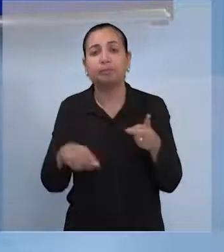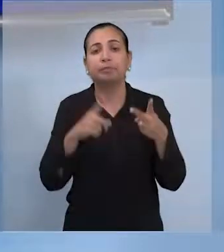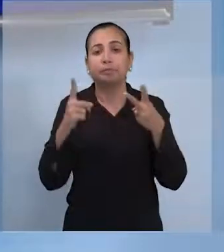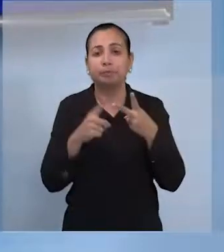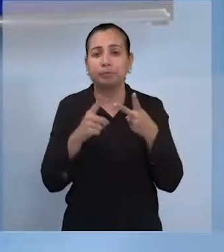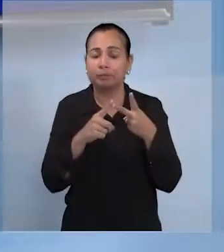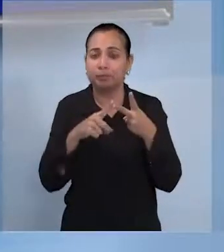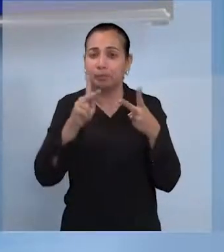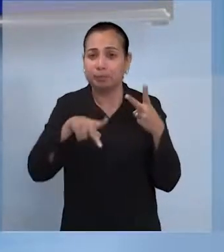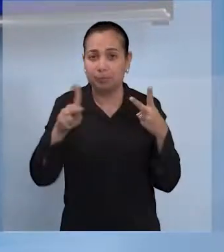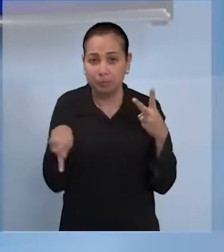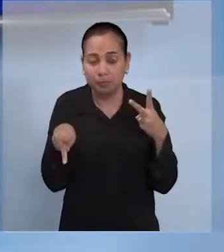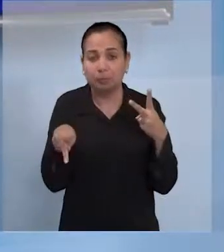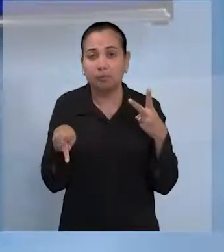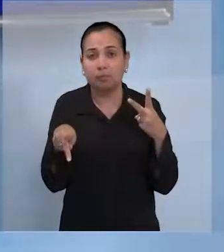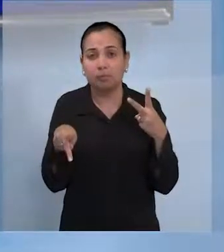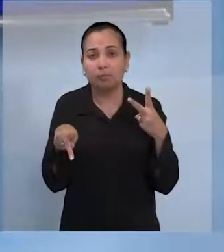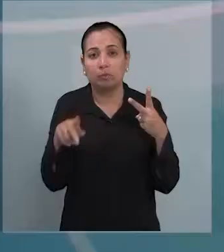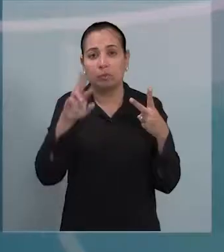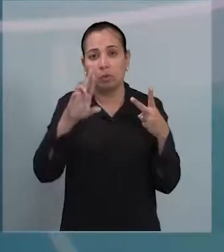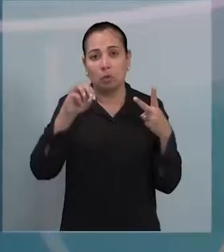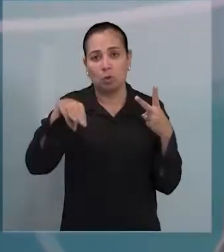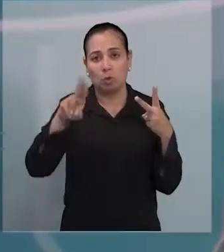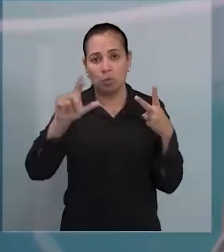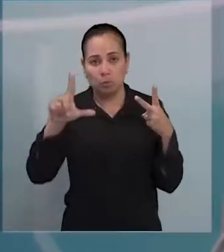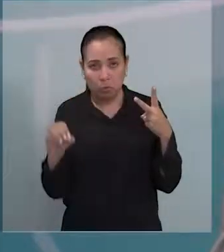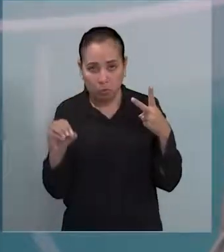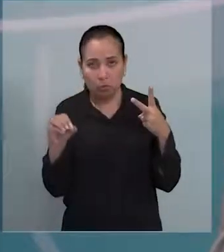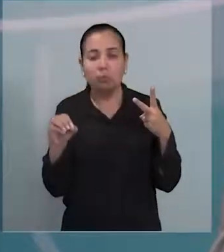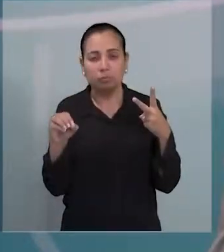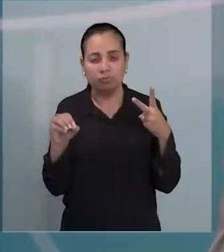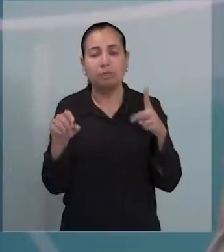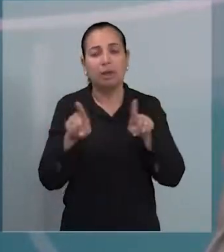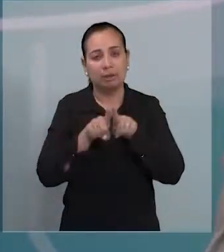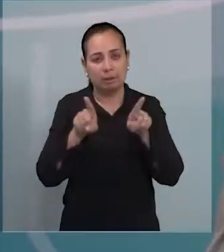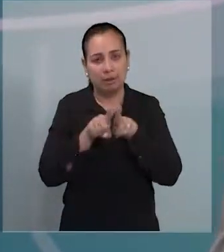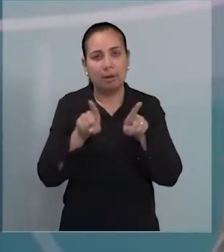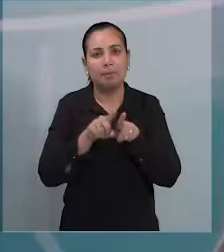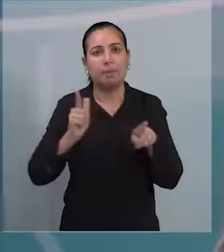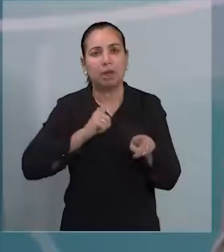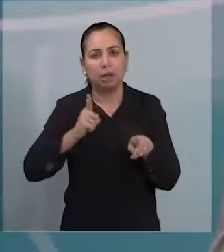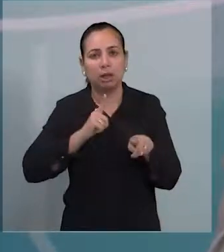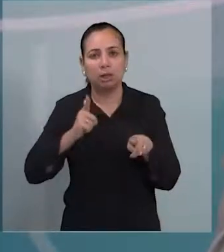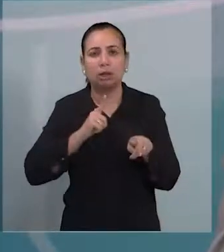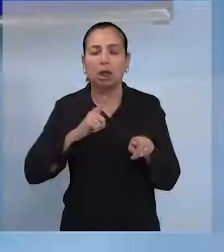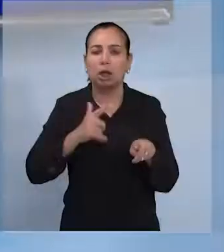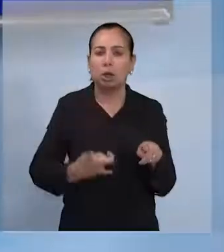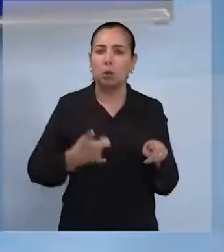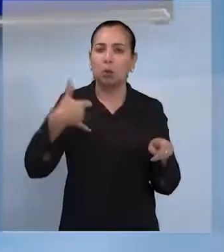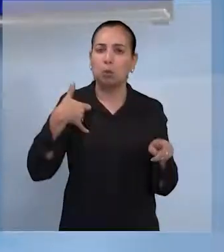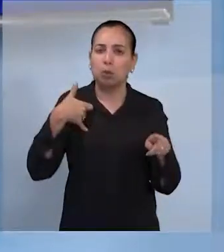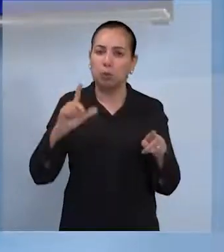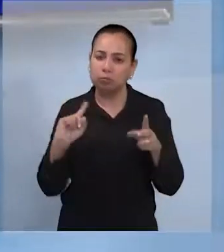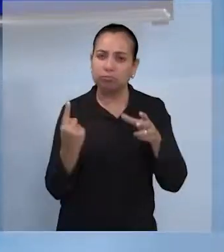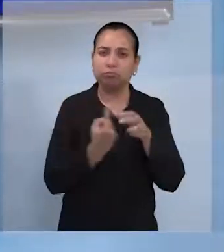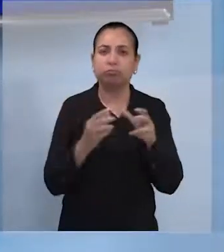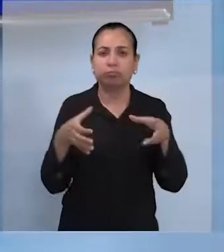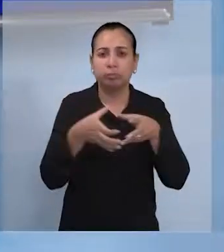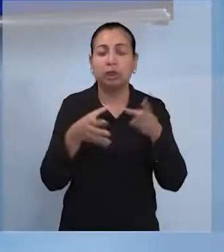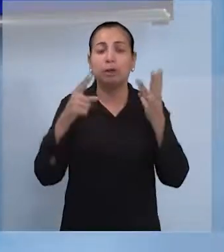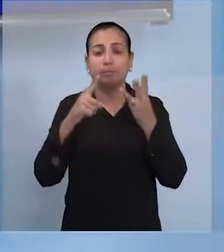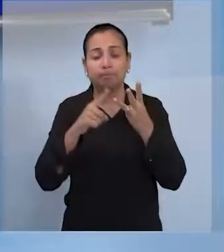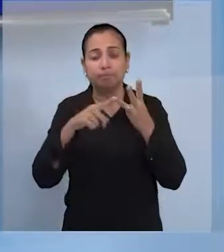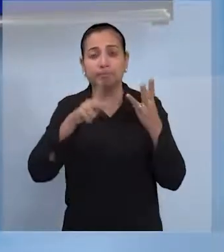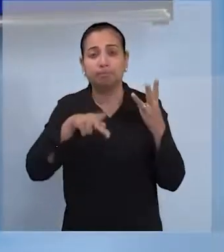também professor Dr. Rômulo Leitão, que integra para nosso orgulho a nossa equipe, e também o